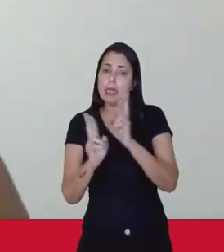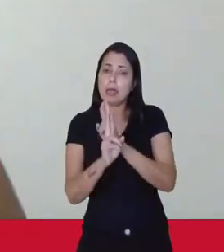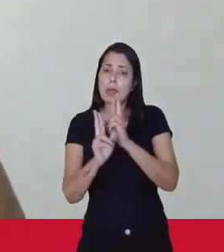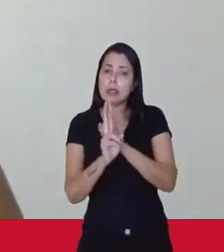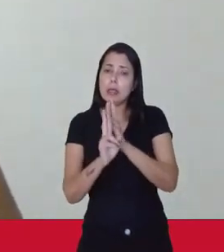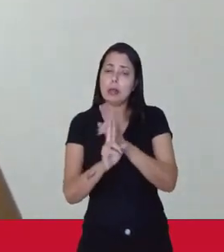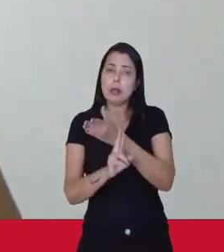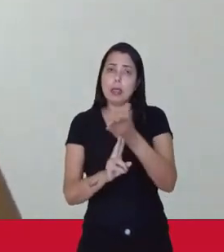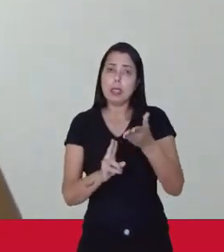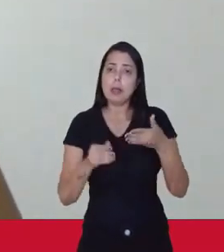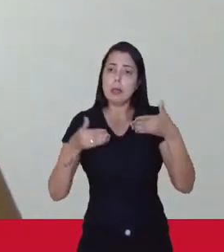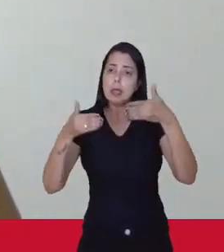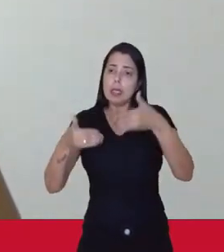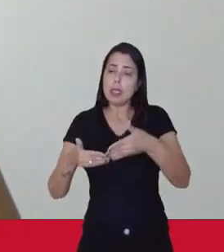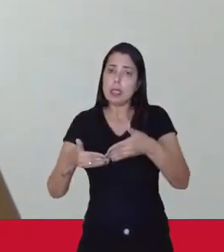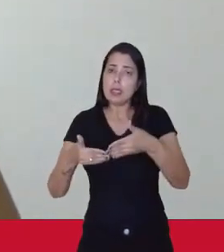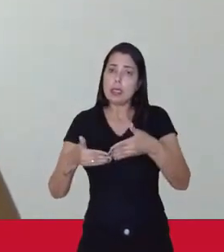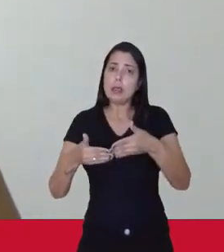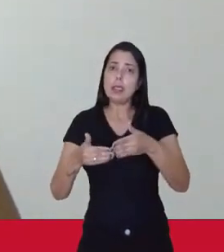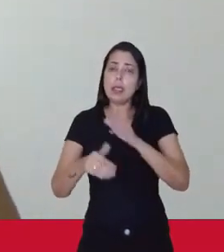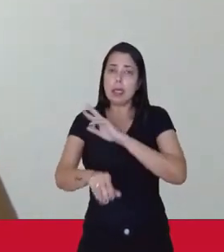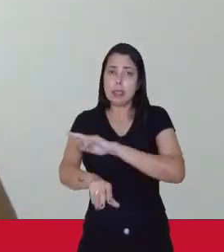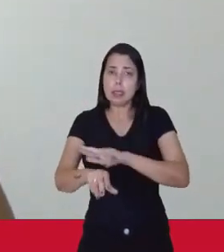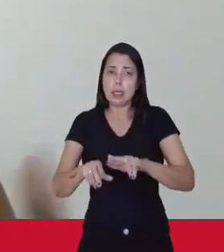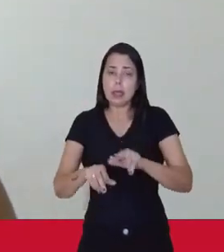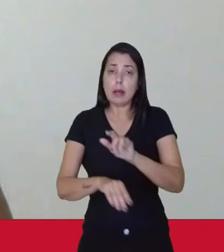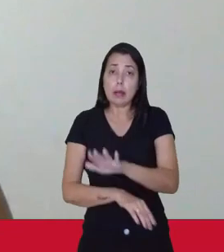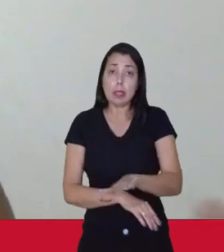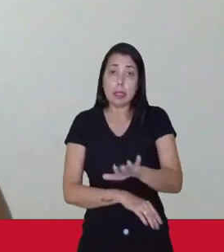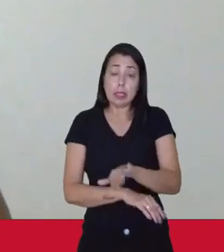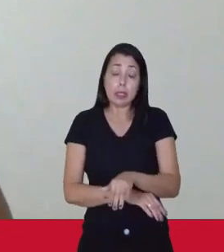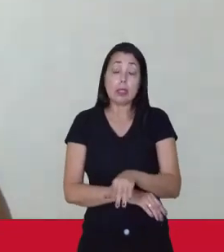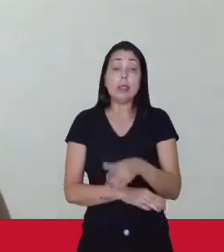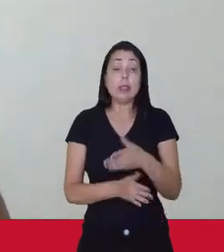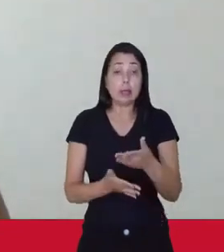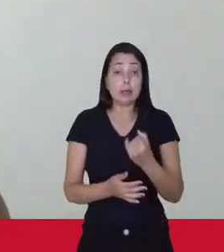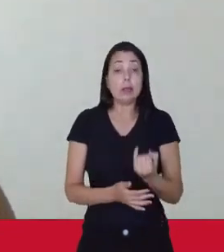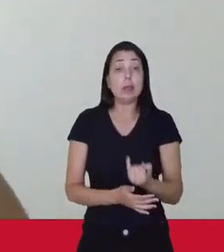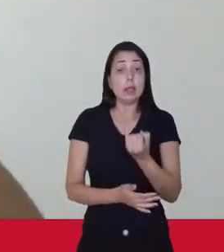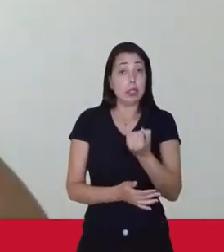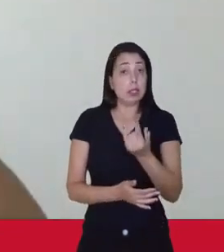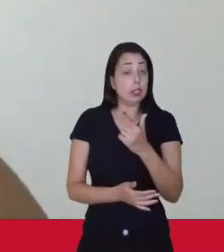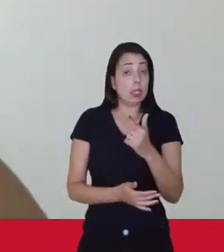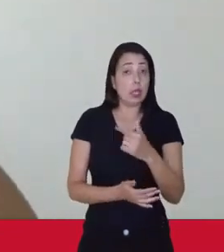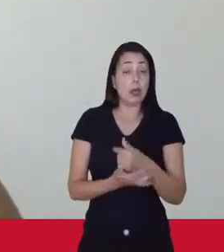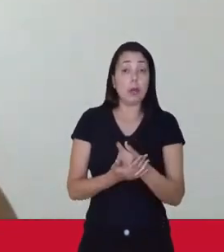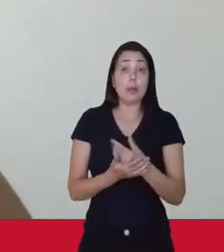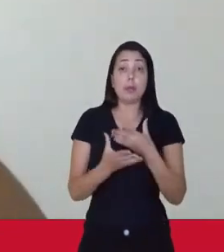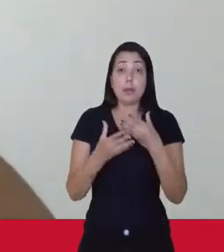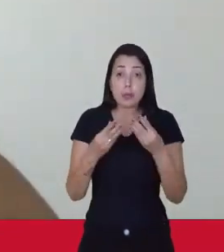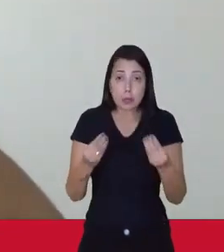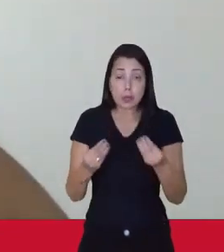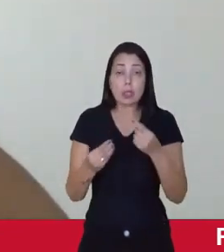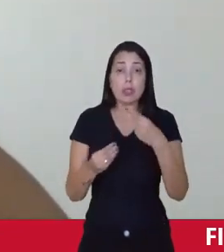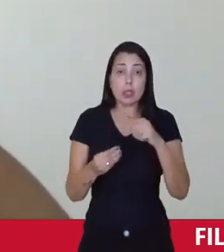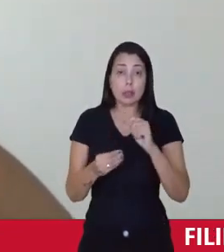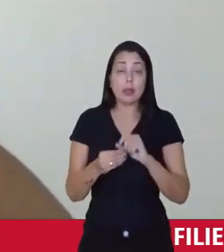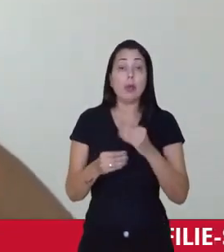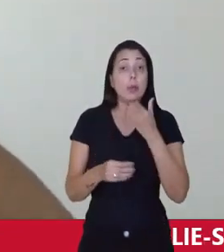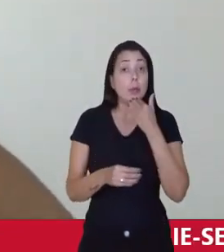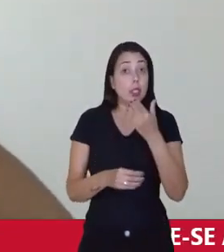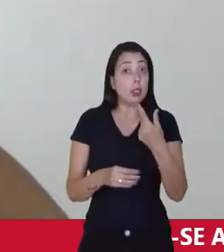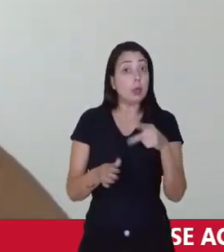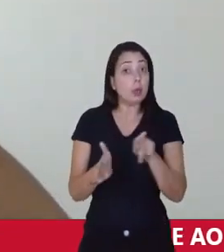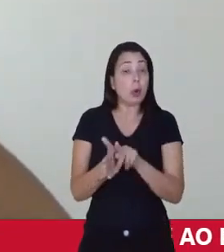ao pertencimento étnico-racial das crianças. Agora, é importante a gente não invisibilizar que isso foi uma reivindicação